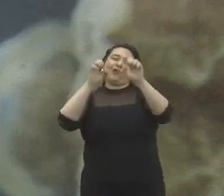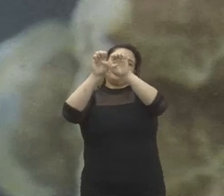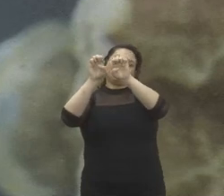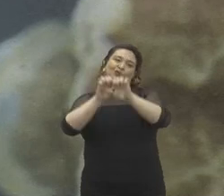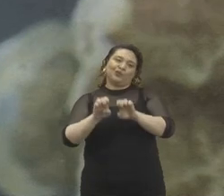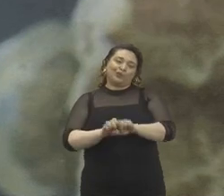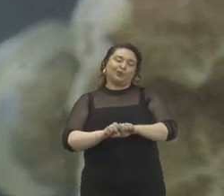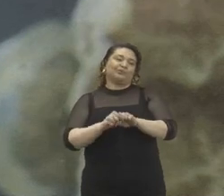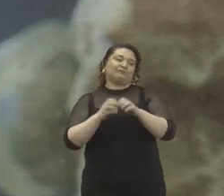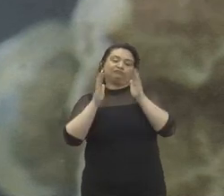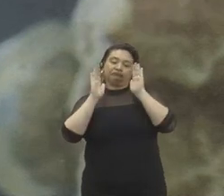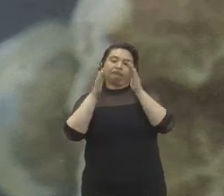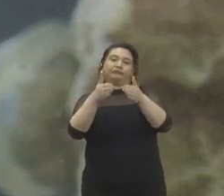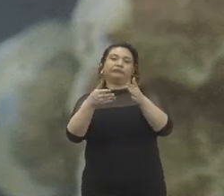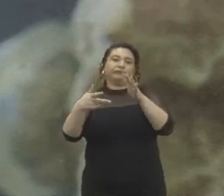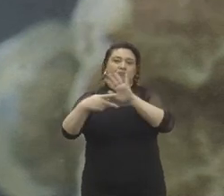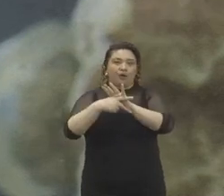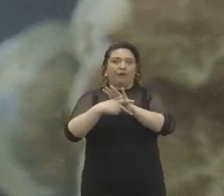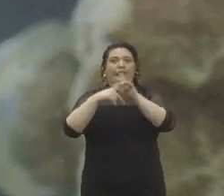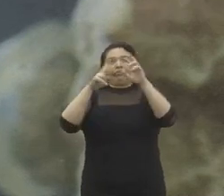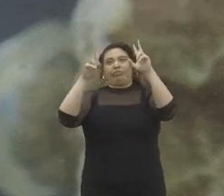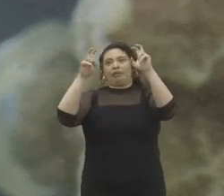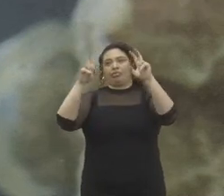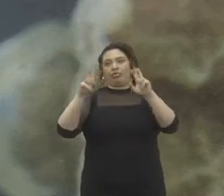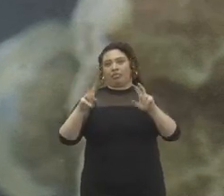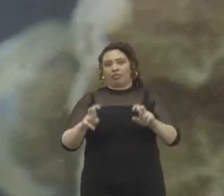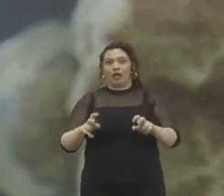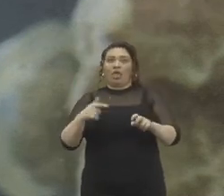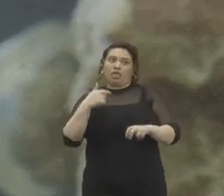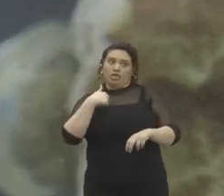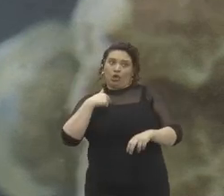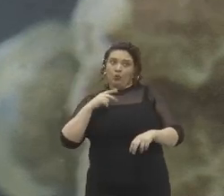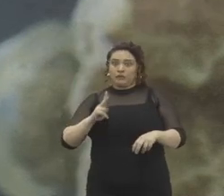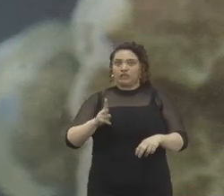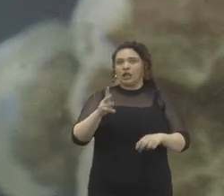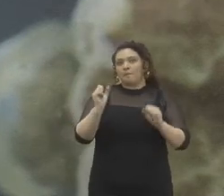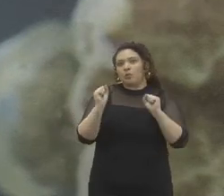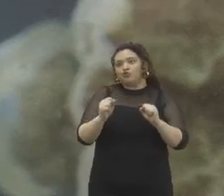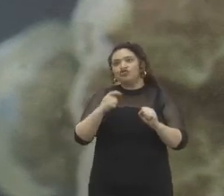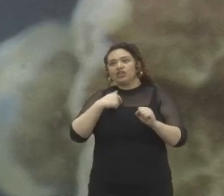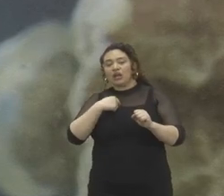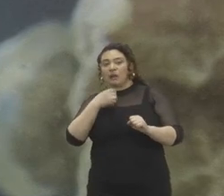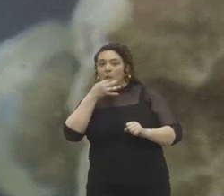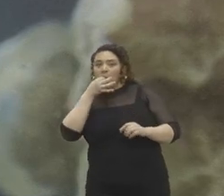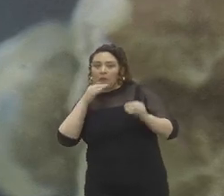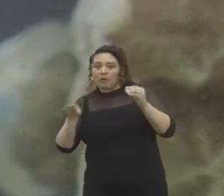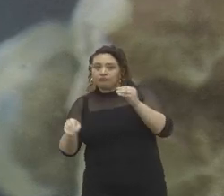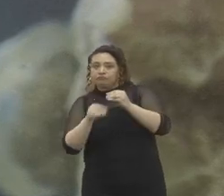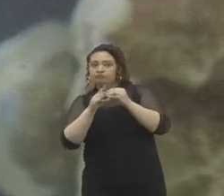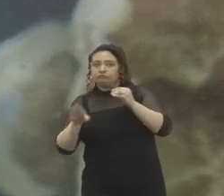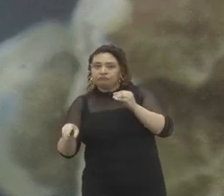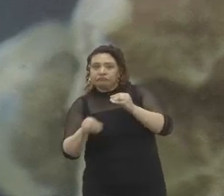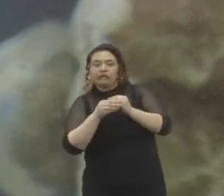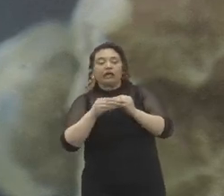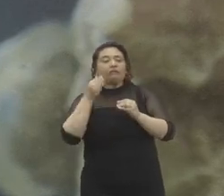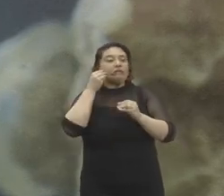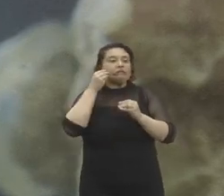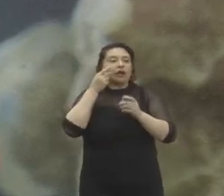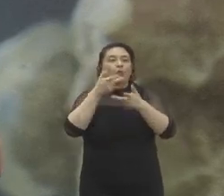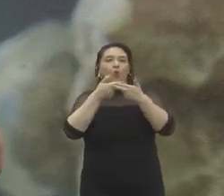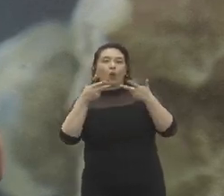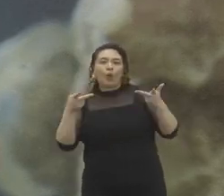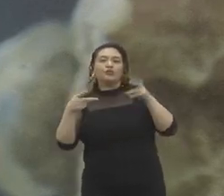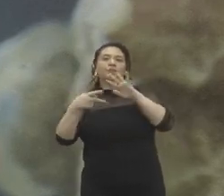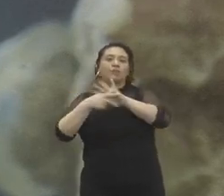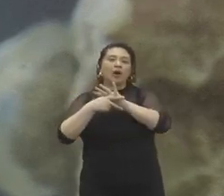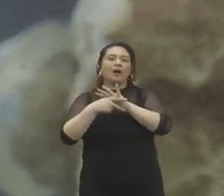seleção de temas e eu ali eh sempre que pia tentava sugerir o que me interessava aquele ponto de vista sobre